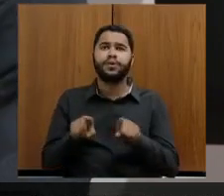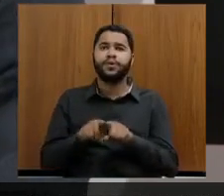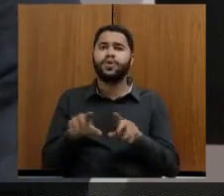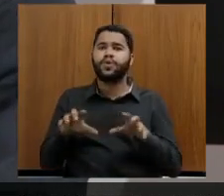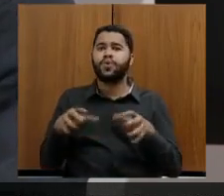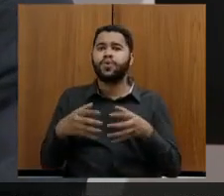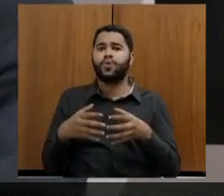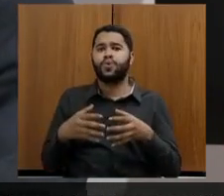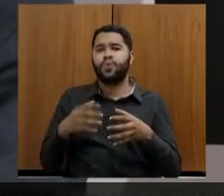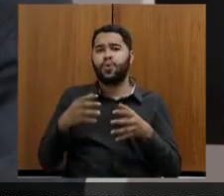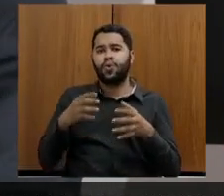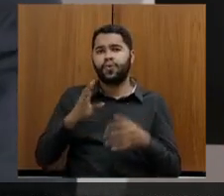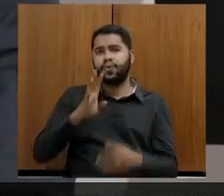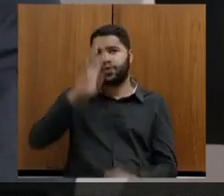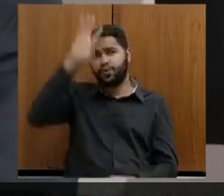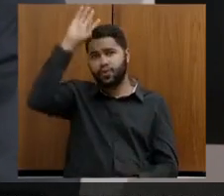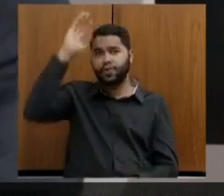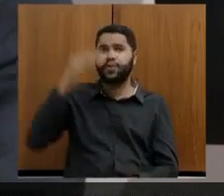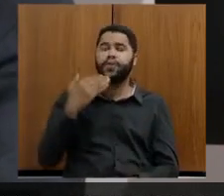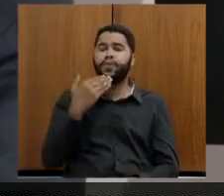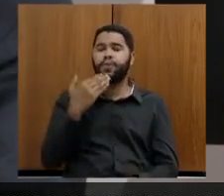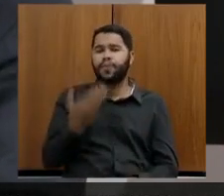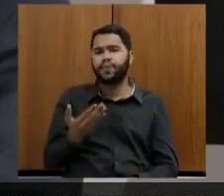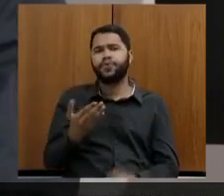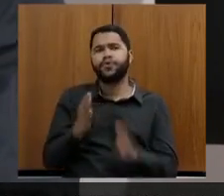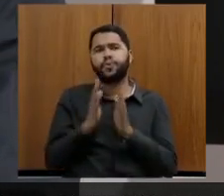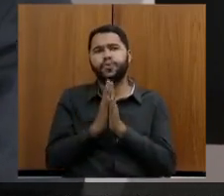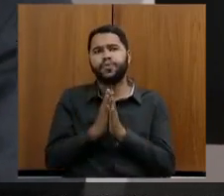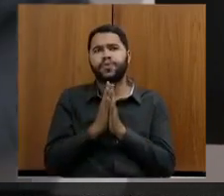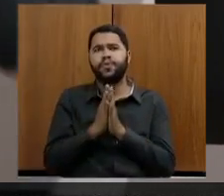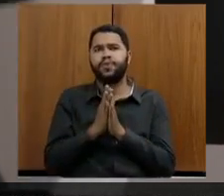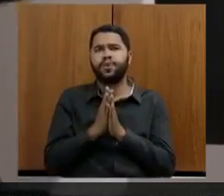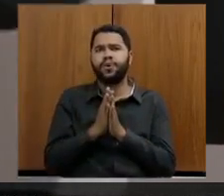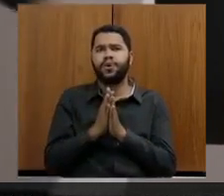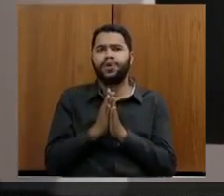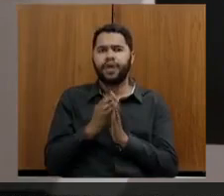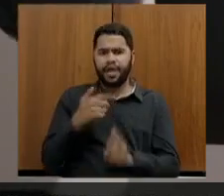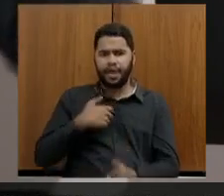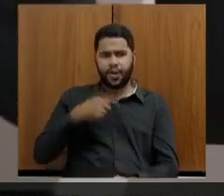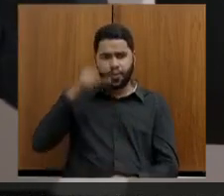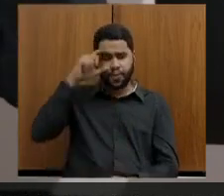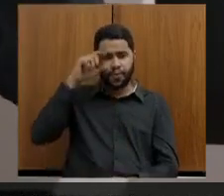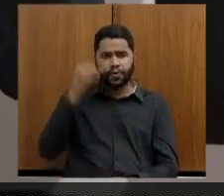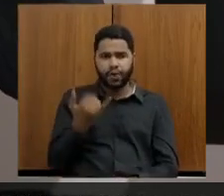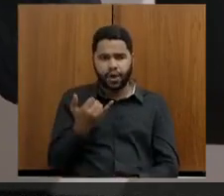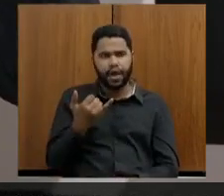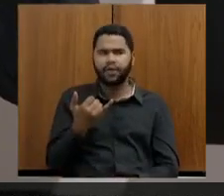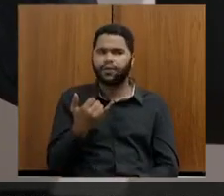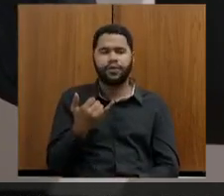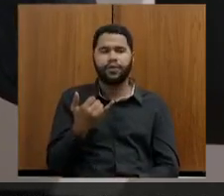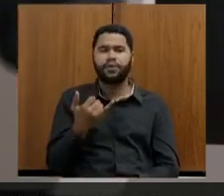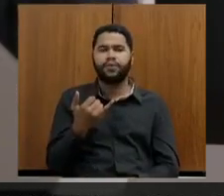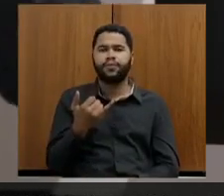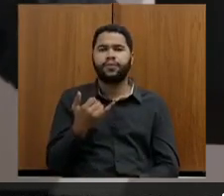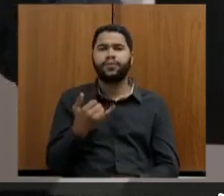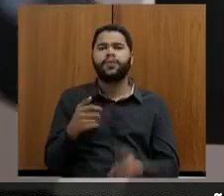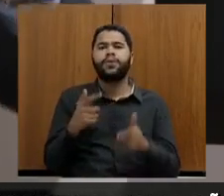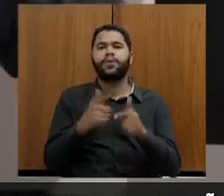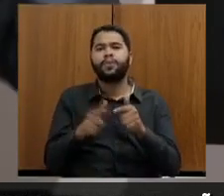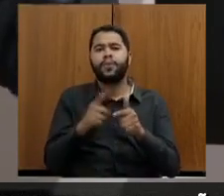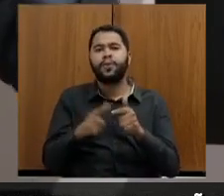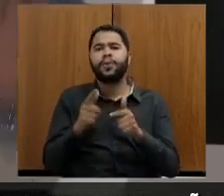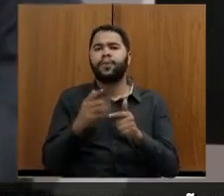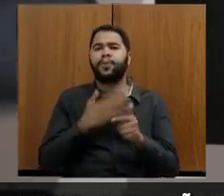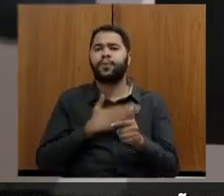o corpo de bombeiros bem pedir encarecidamente não é para o deputado professor que ele se o governo tá com